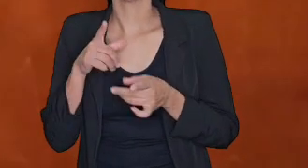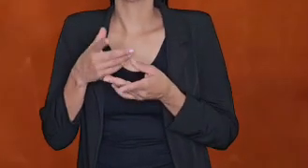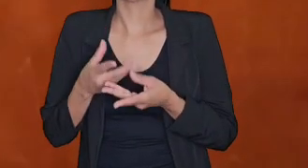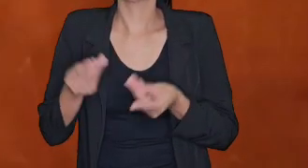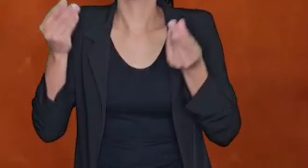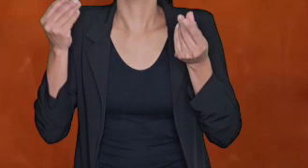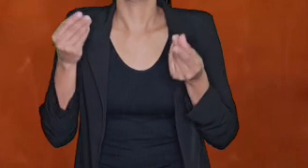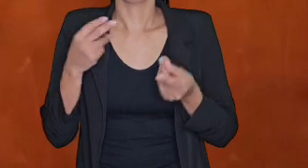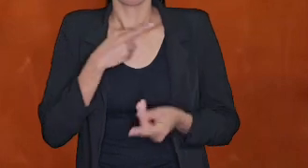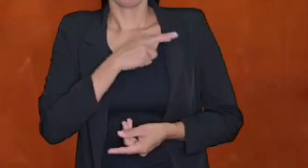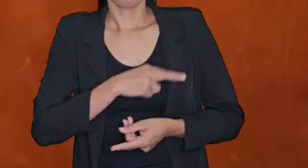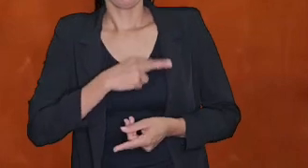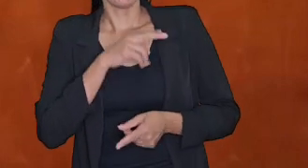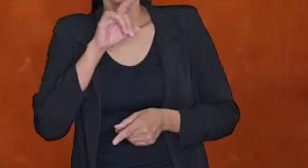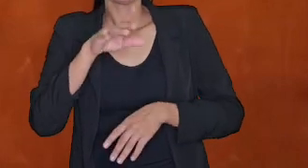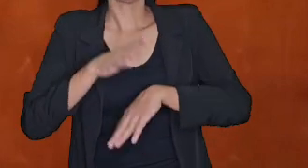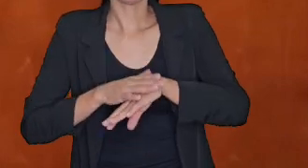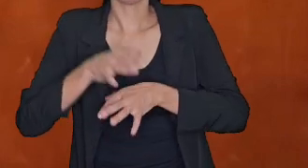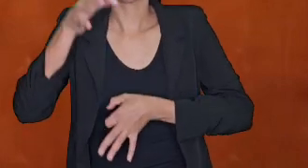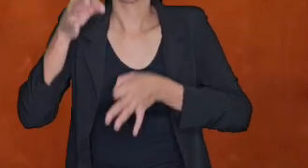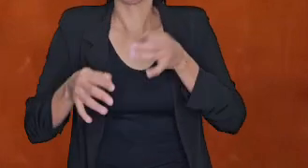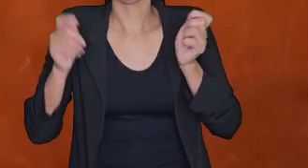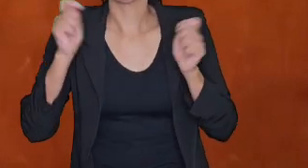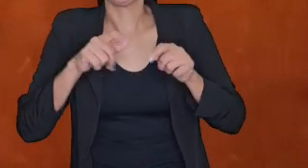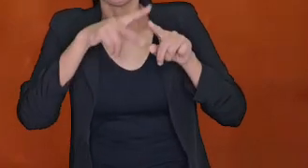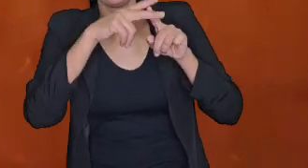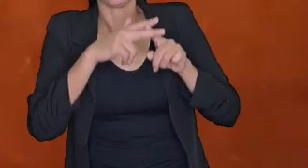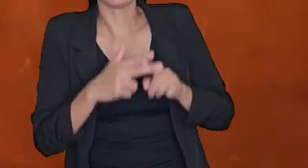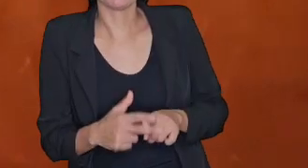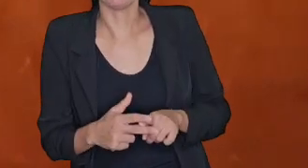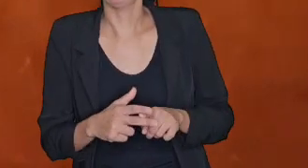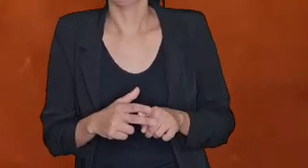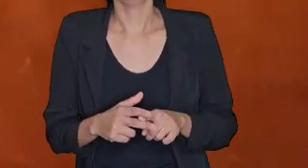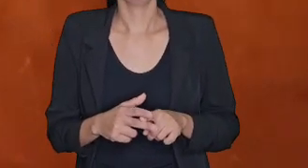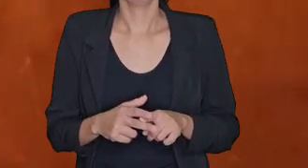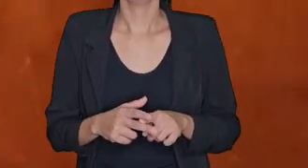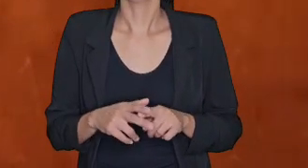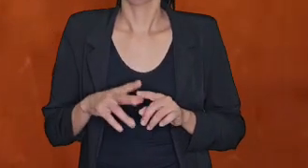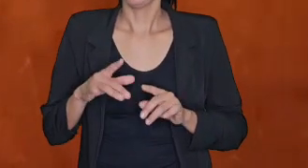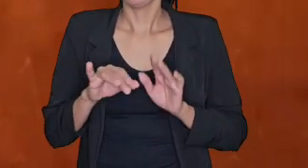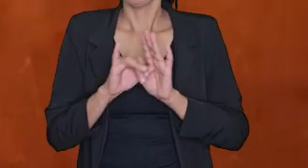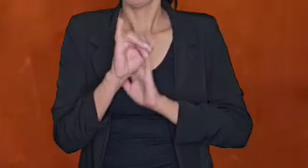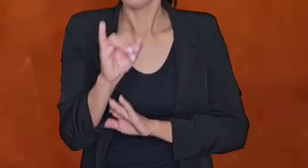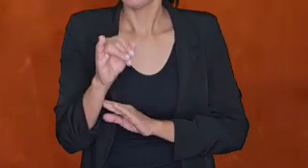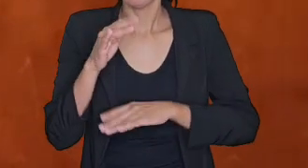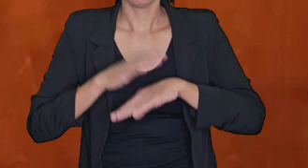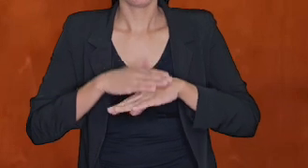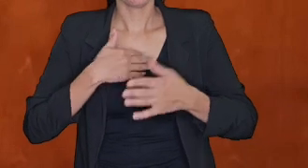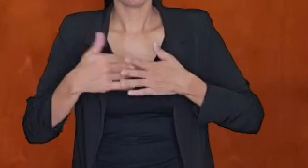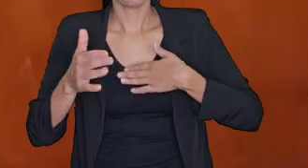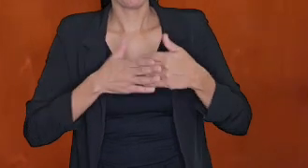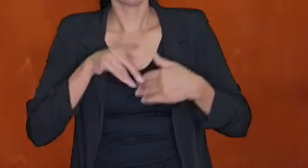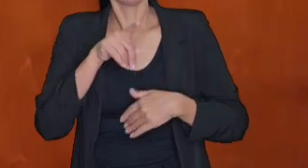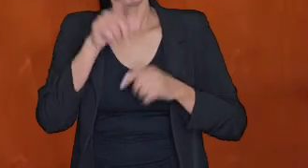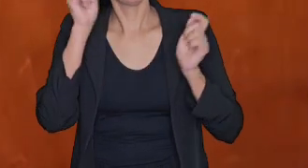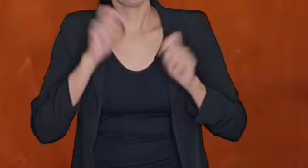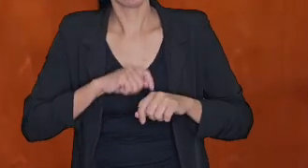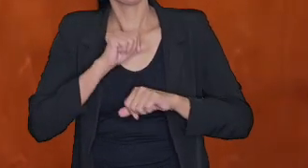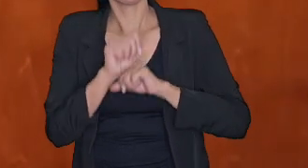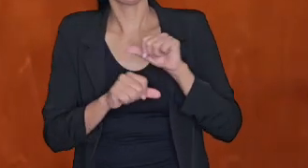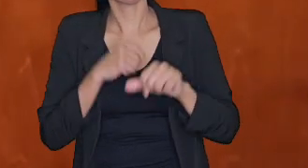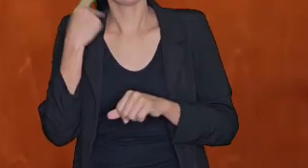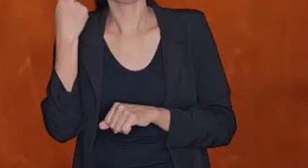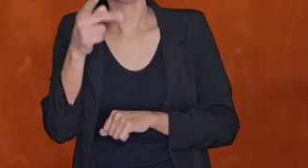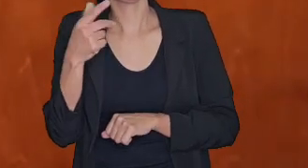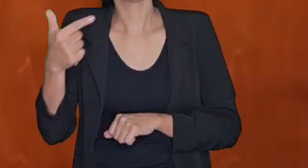ela fulminou aquele romantismo de que só o juiz pode ajustar algumas coisas. Ela diz